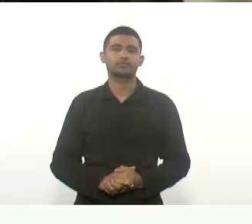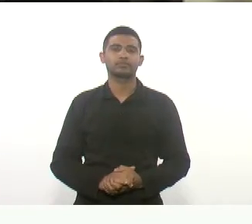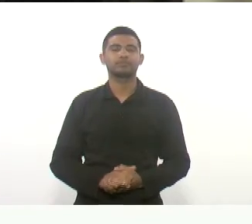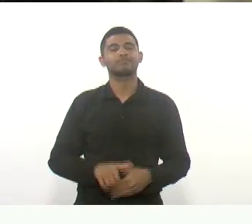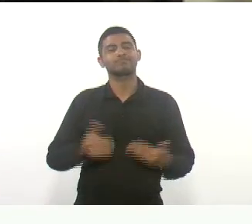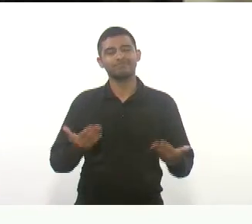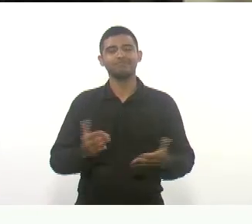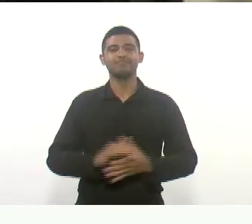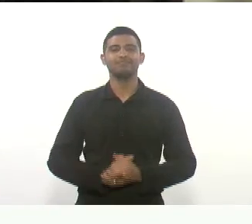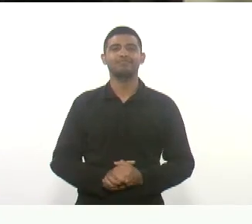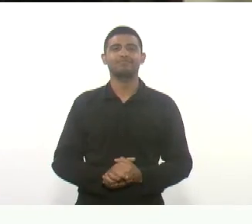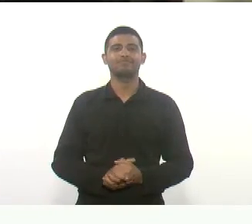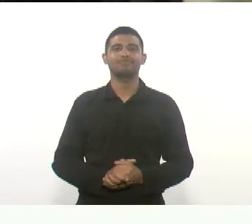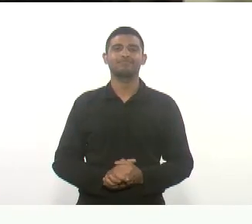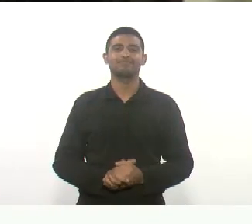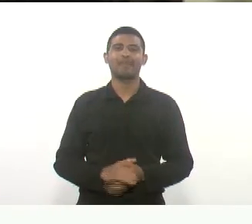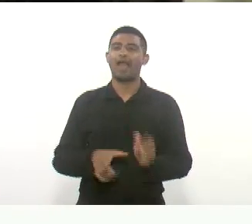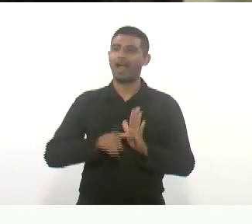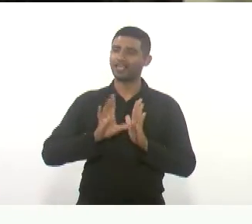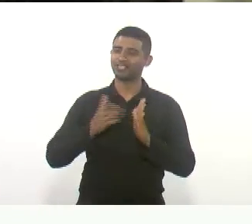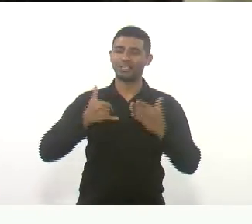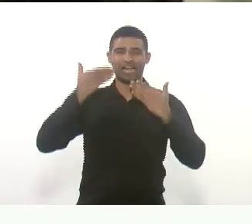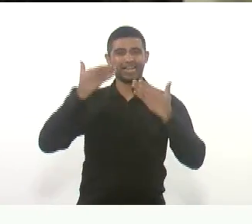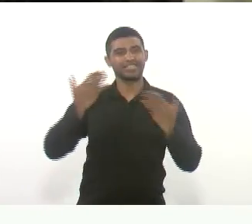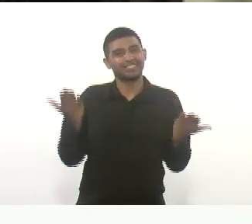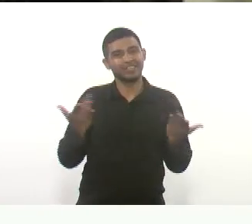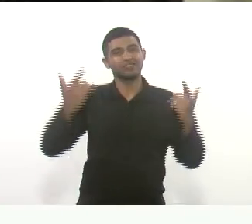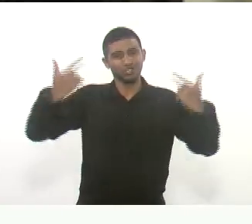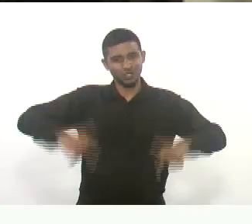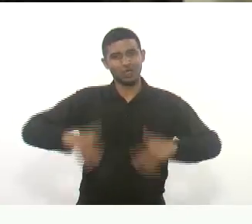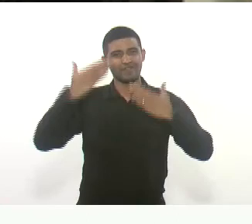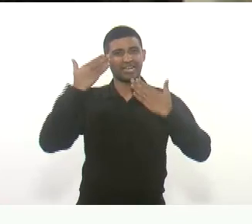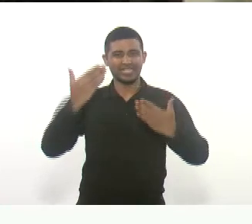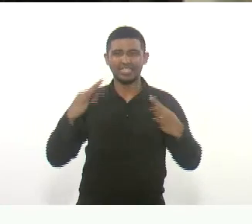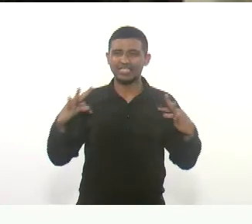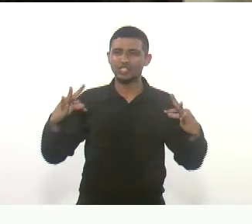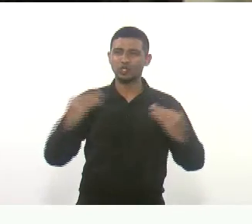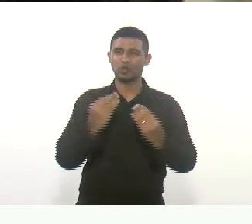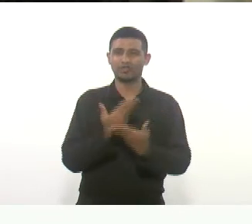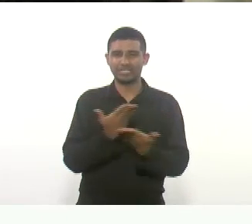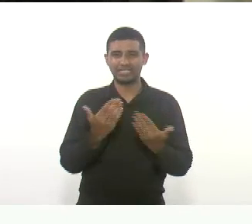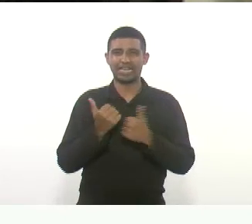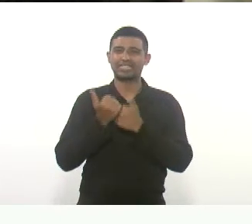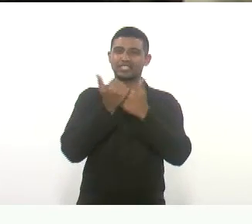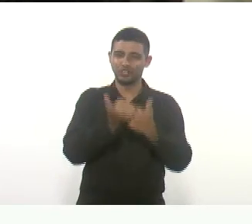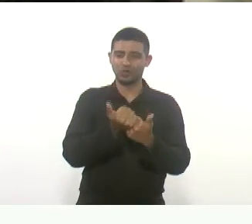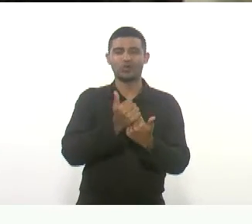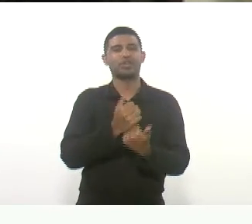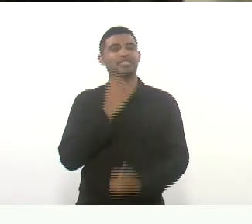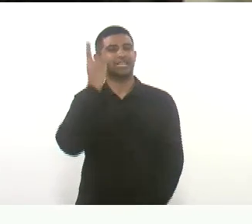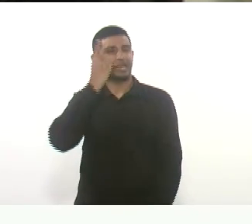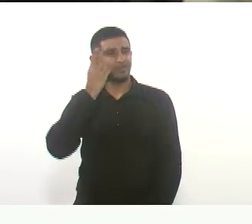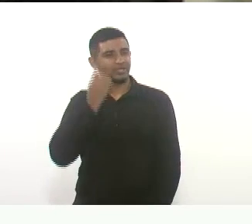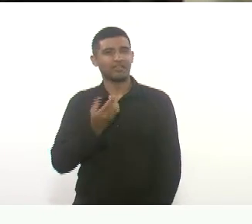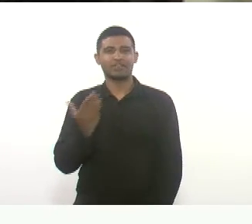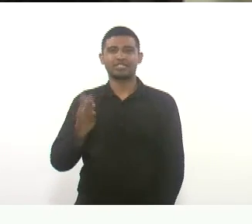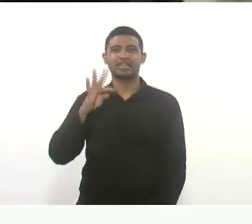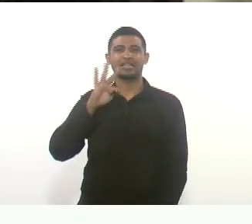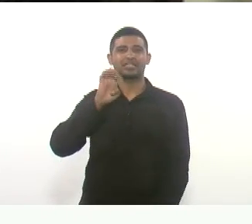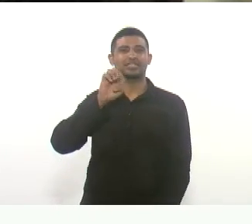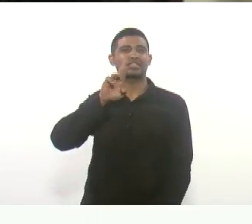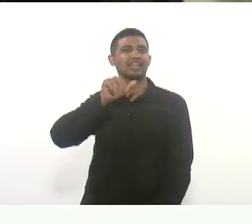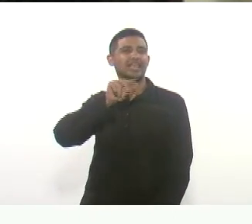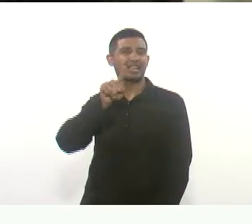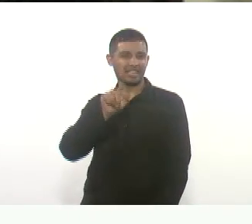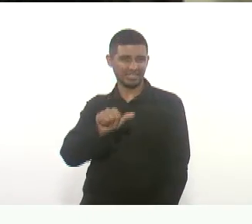Bom, já tinha agradecido, mais uma vez agradeço a presença de todos, assessores, deputados, Tereza Pontual.